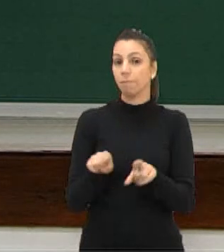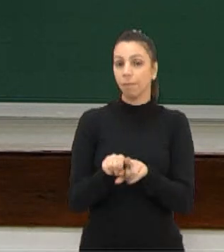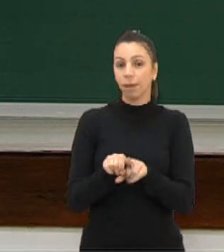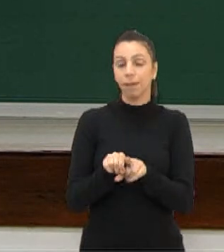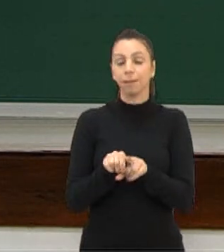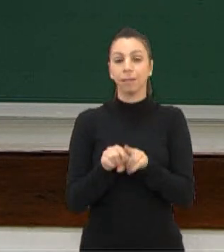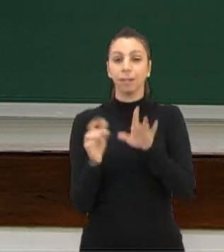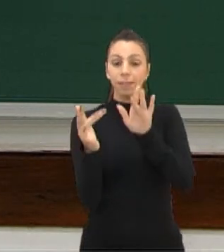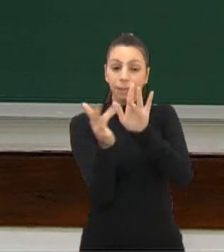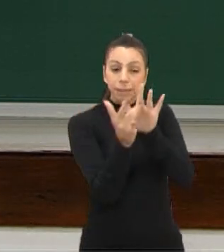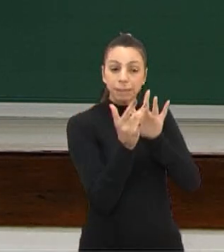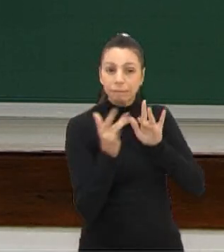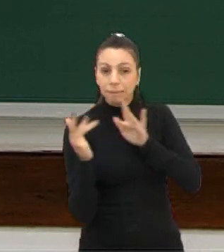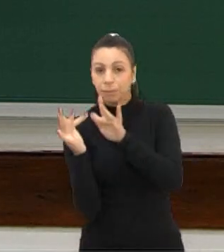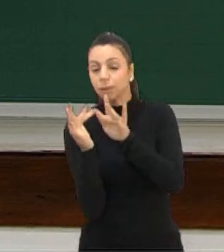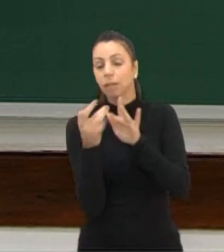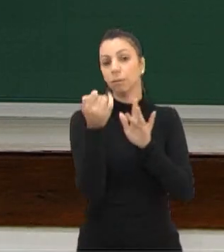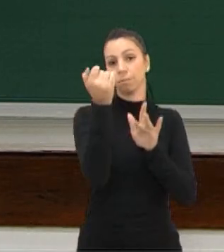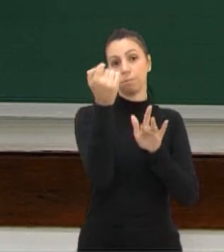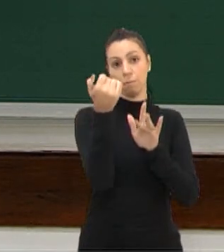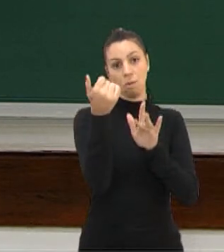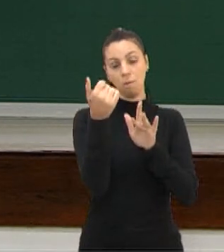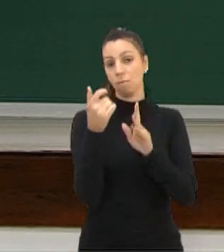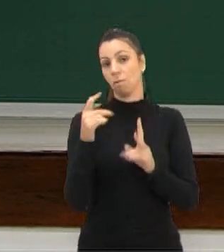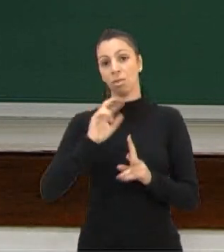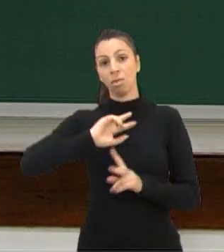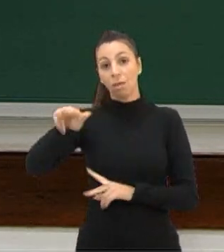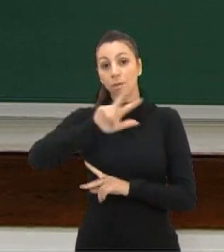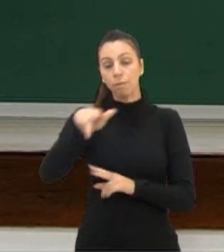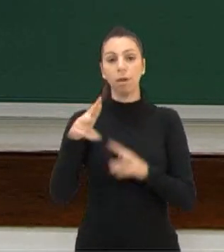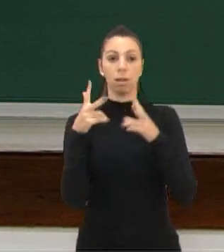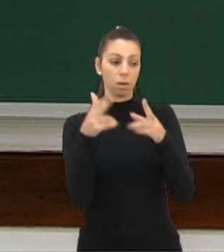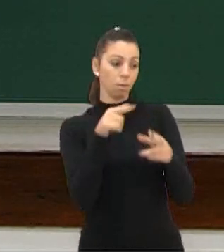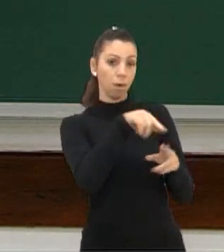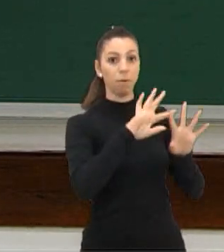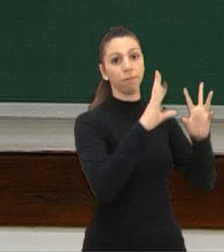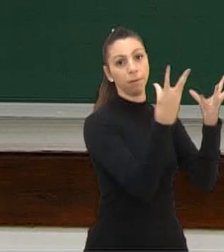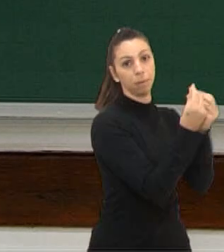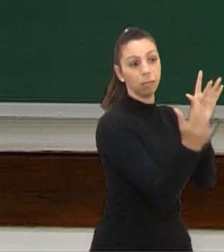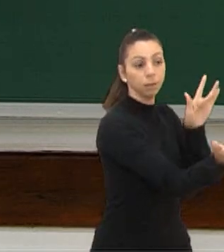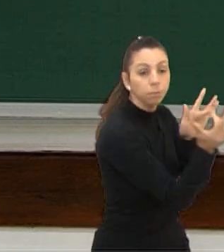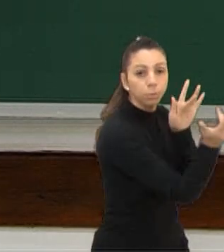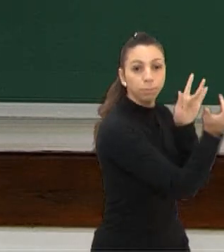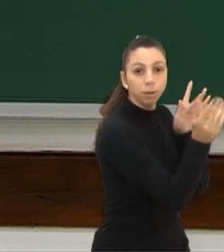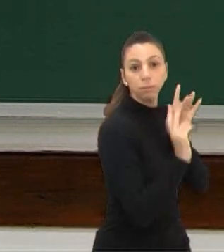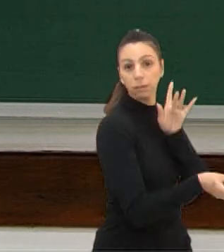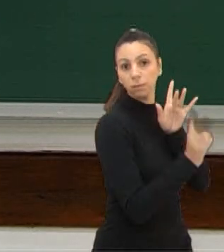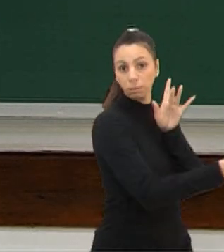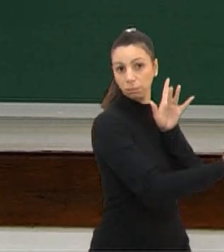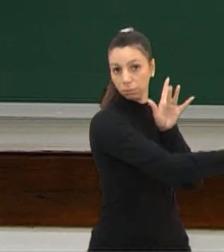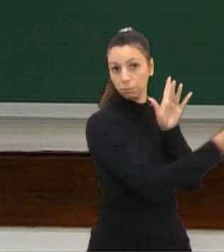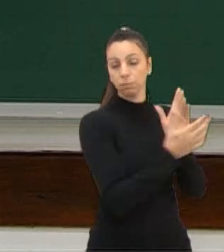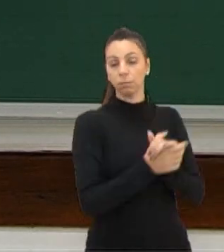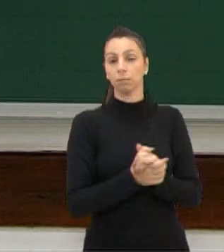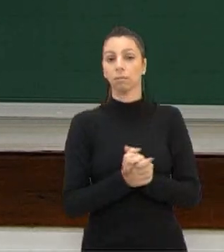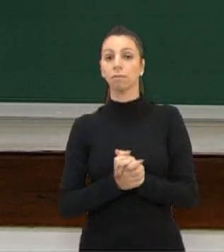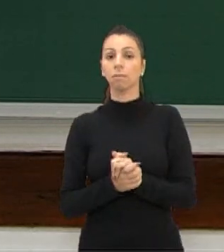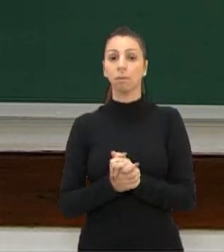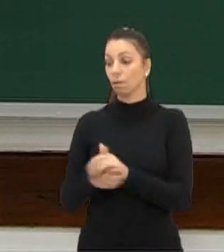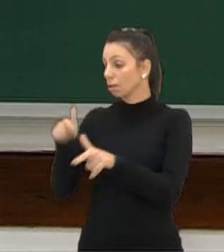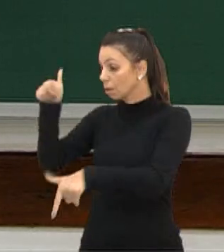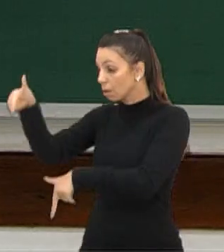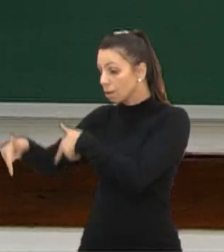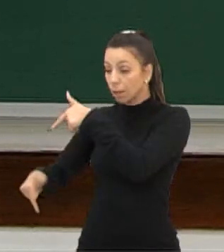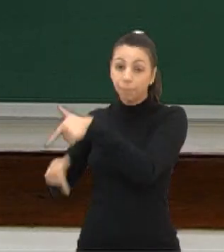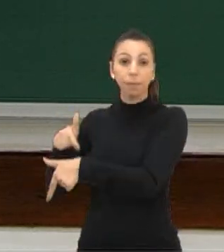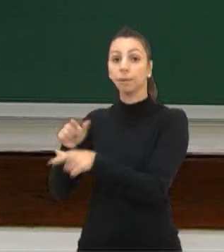primária. Então, essas variações. O trabalho é a mesma coisa, né? As pessoas trabalham, estão ali no ambiente, mas nem sempre elas estão em contato